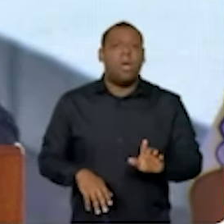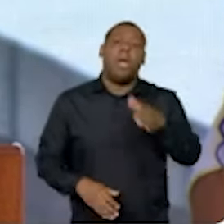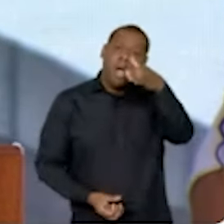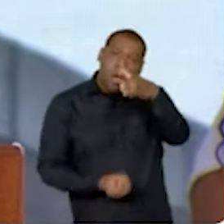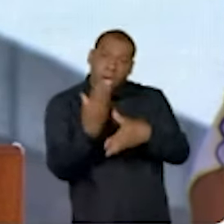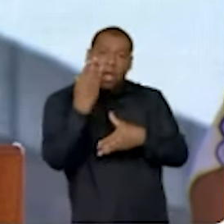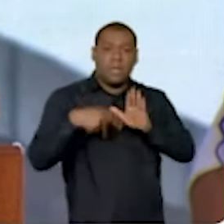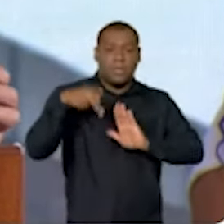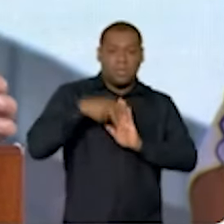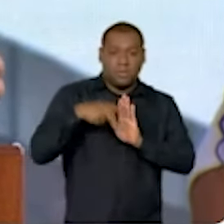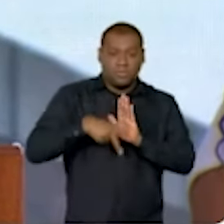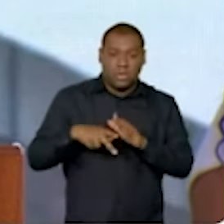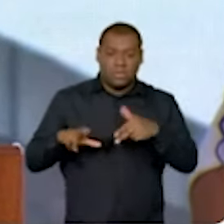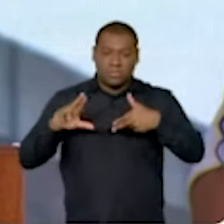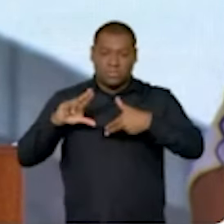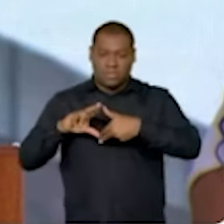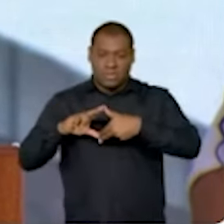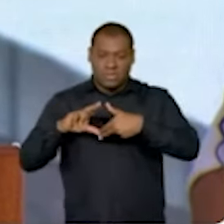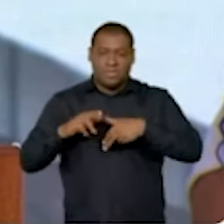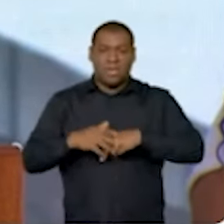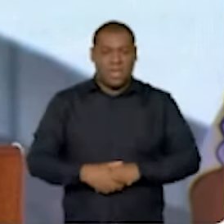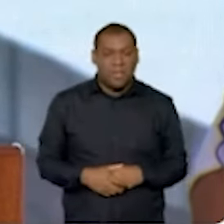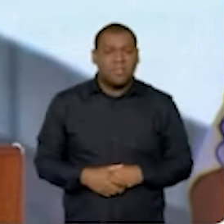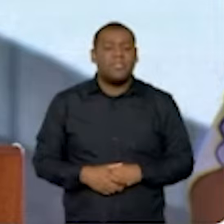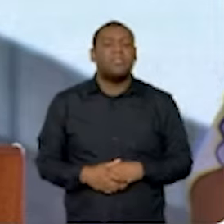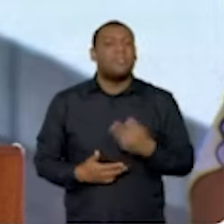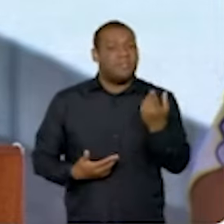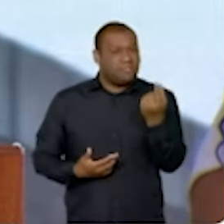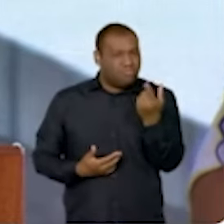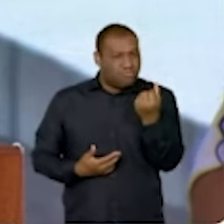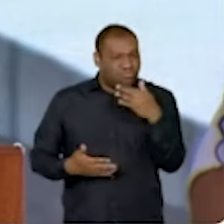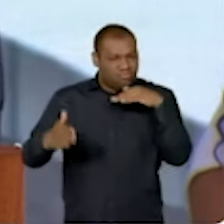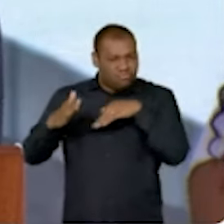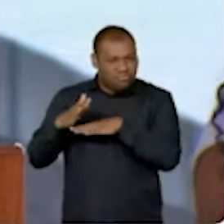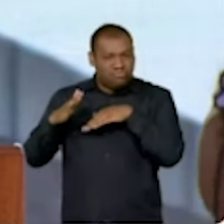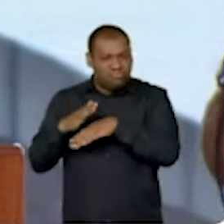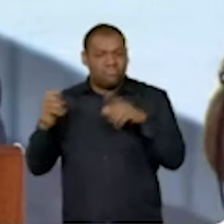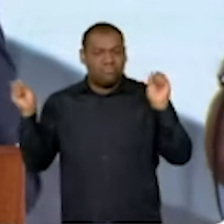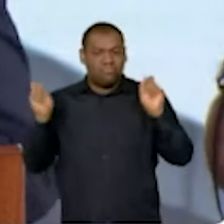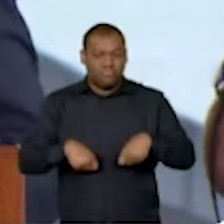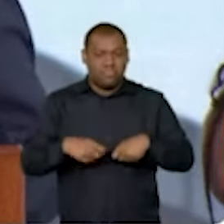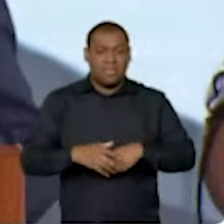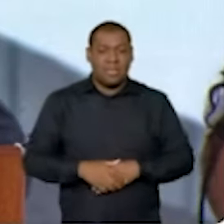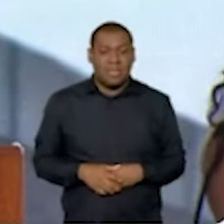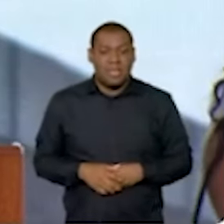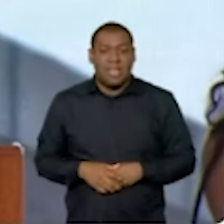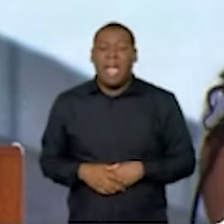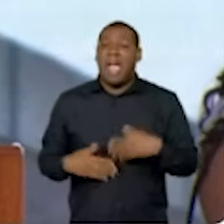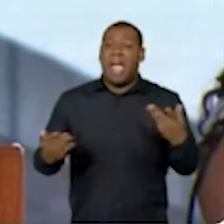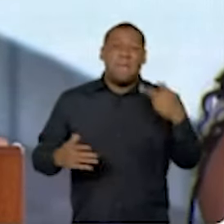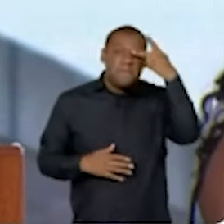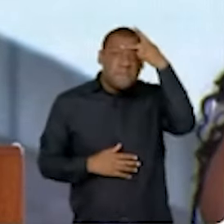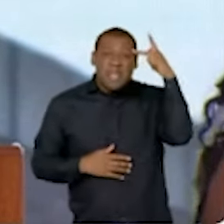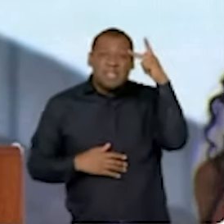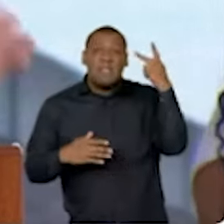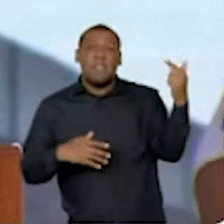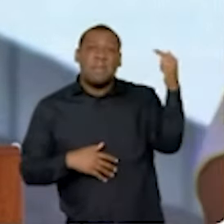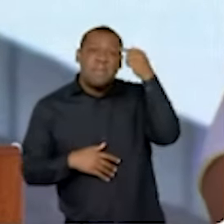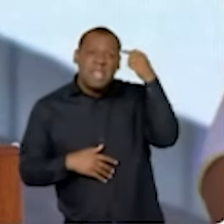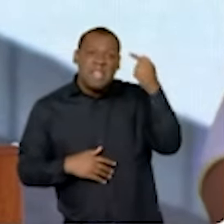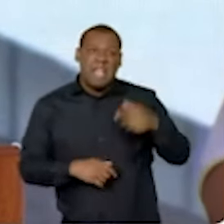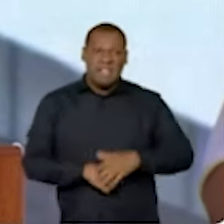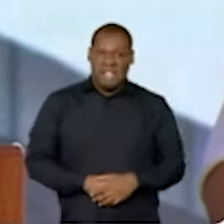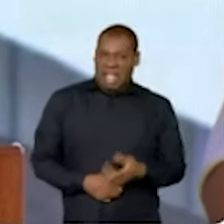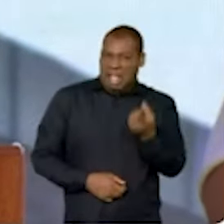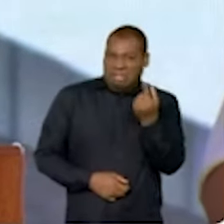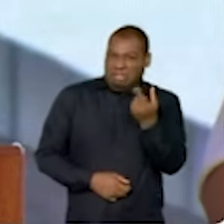meia, vai ter uma poupançazinha pequena. Muita gente me diz, ah, mas o Lula agora está dando dinheiro, além de dar dinheiro para pobre, para